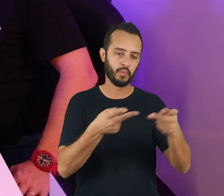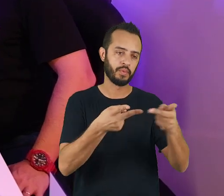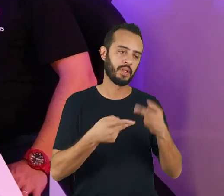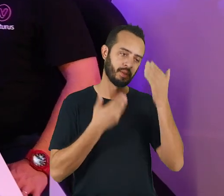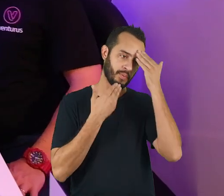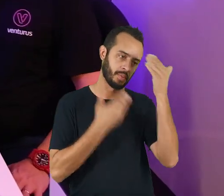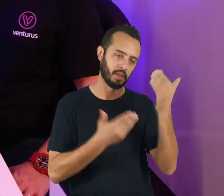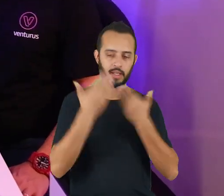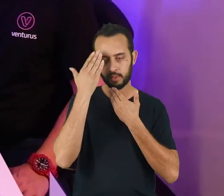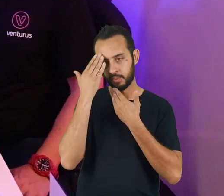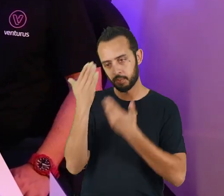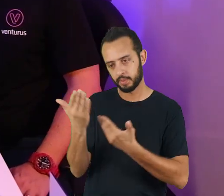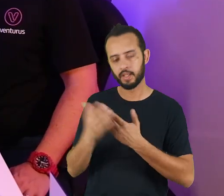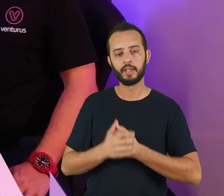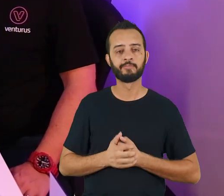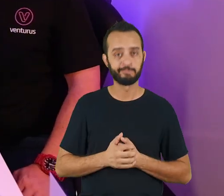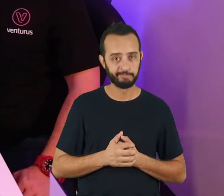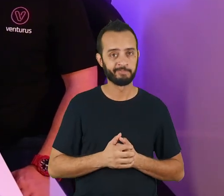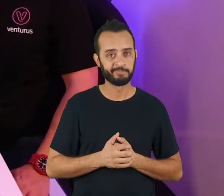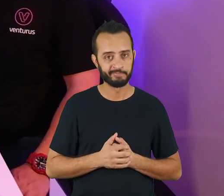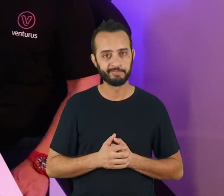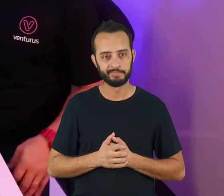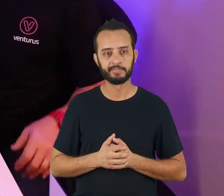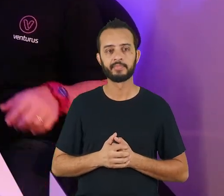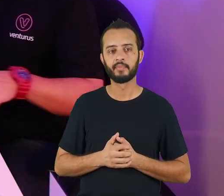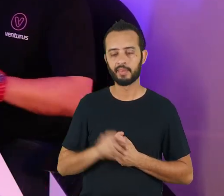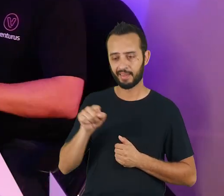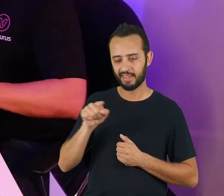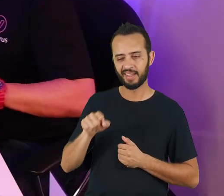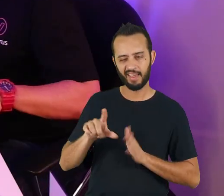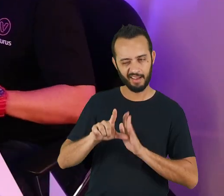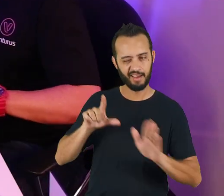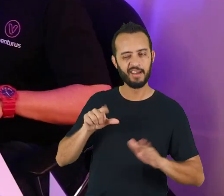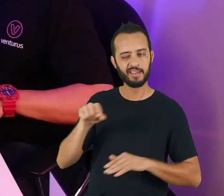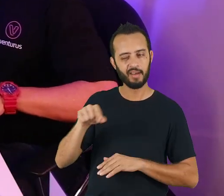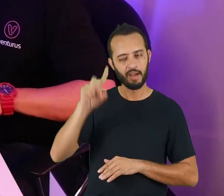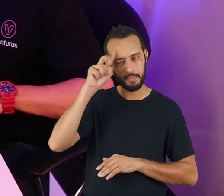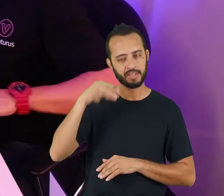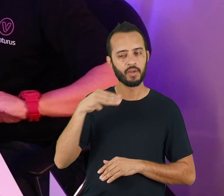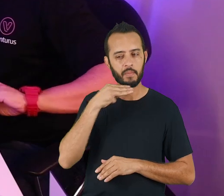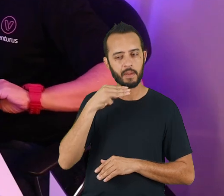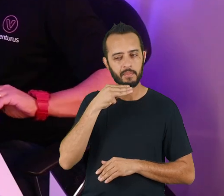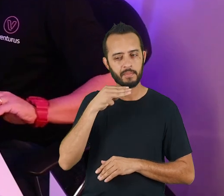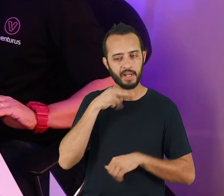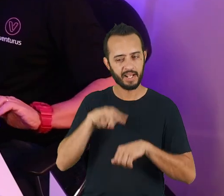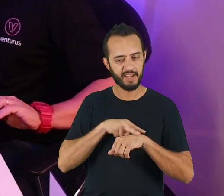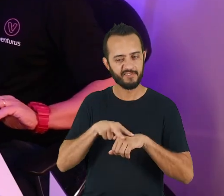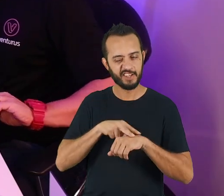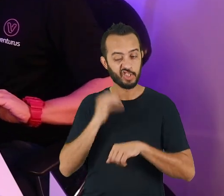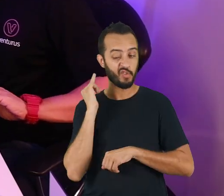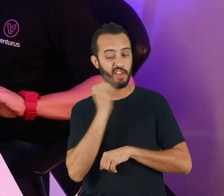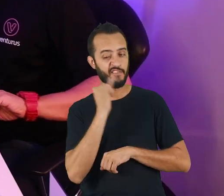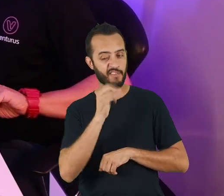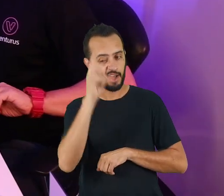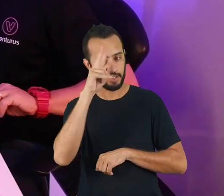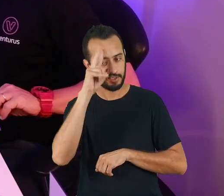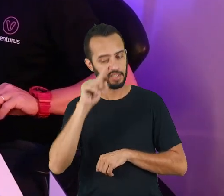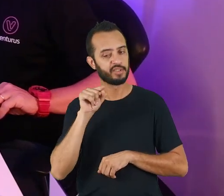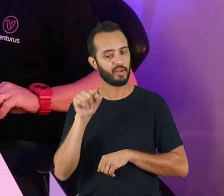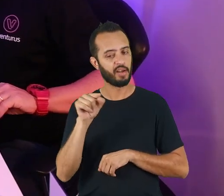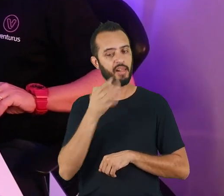convidadas né eu nem contei a história que você comia manga Verde lá na Indaiatuba né essa história tava na manga